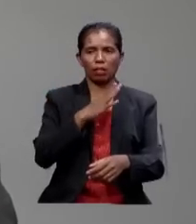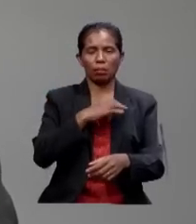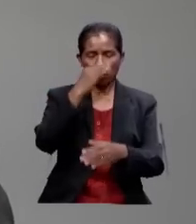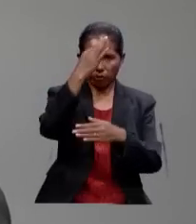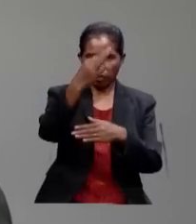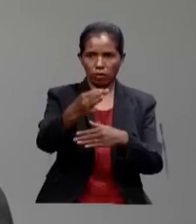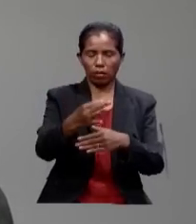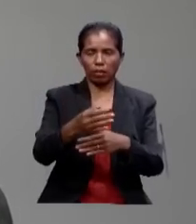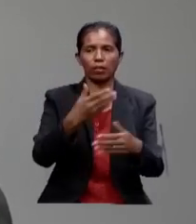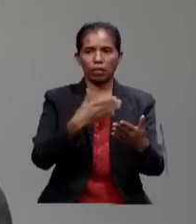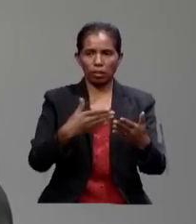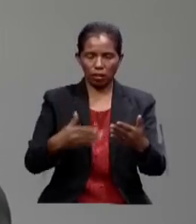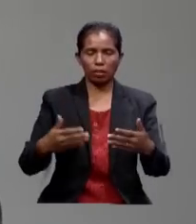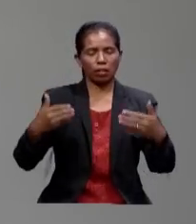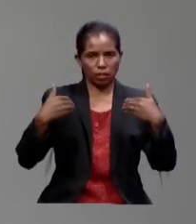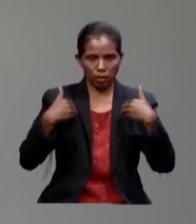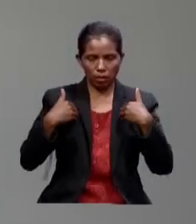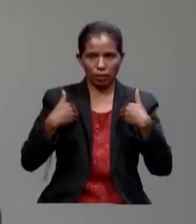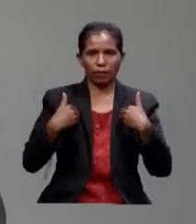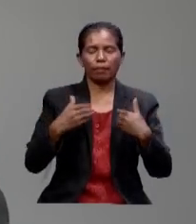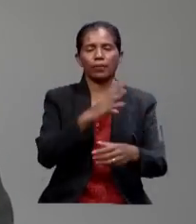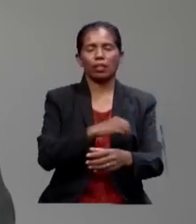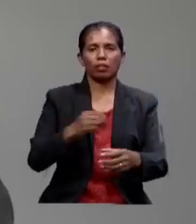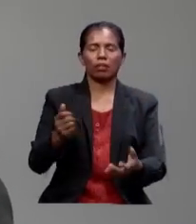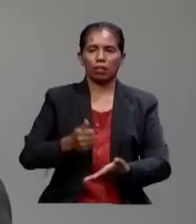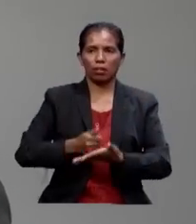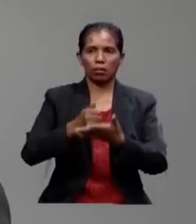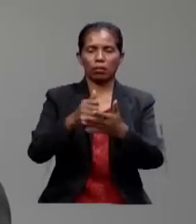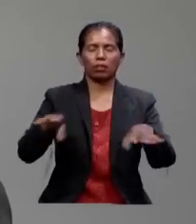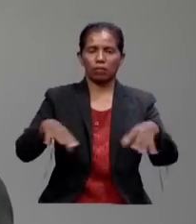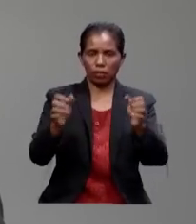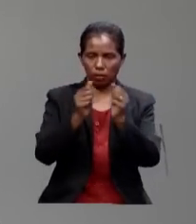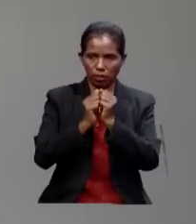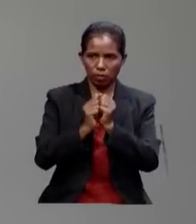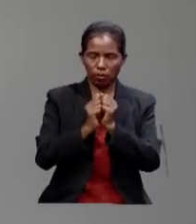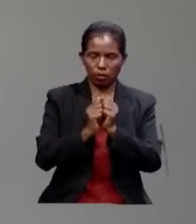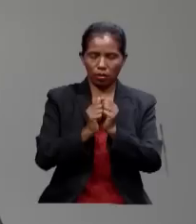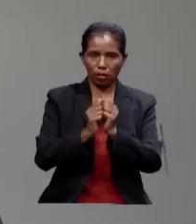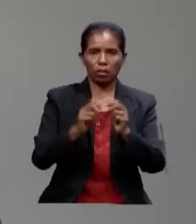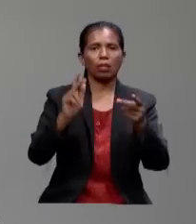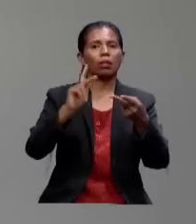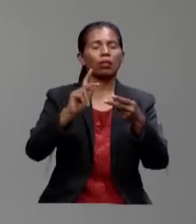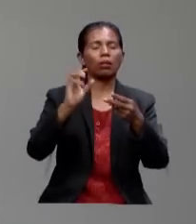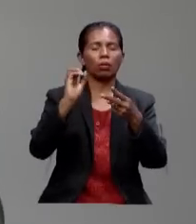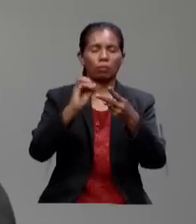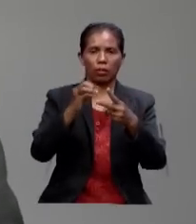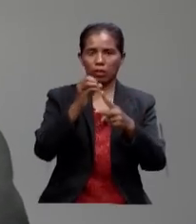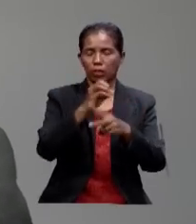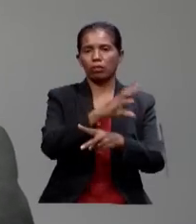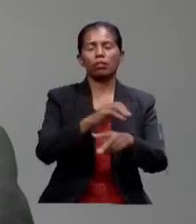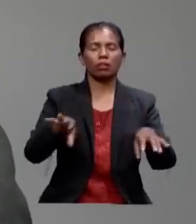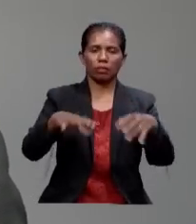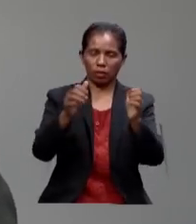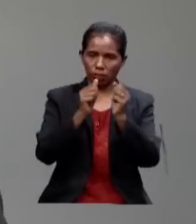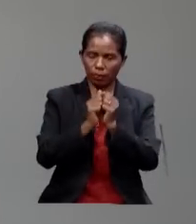futuro sa sansar ne se acontece atubele facilita a servicio mutu cooperación entre setor privado